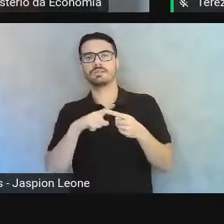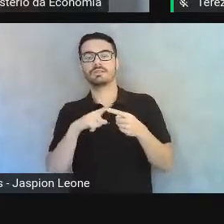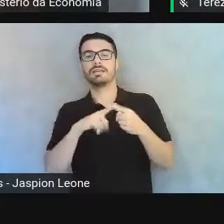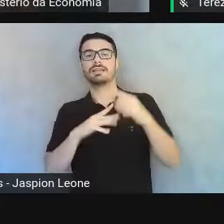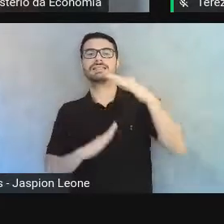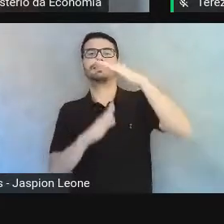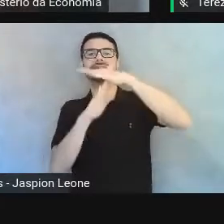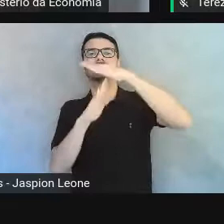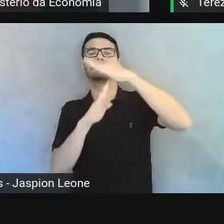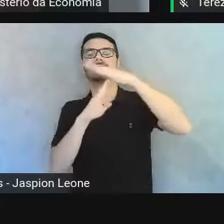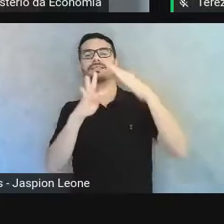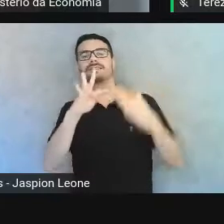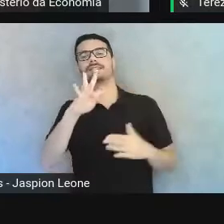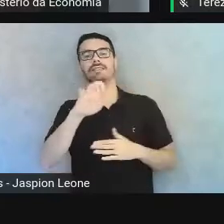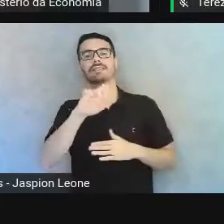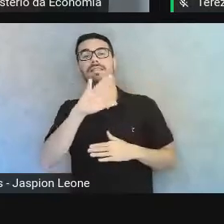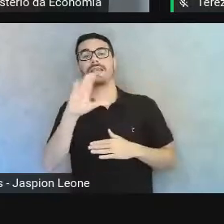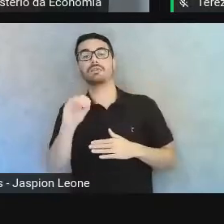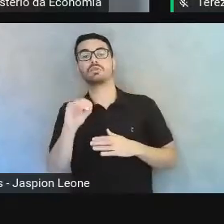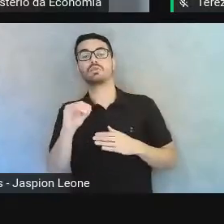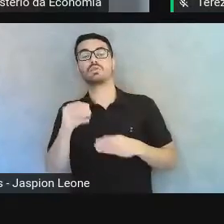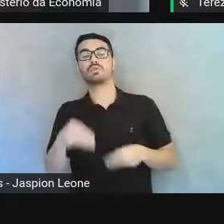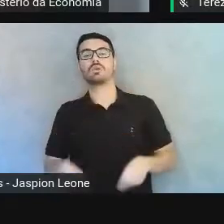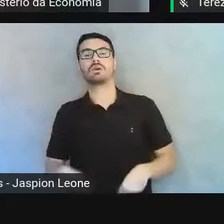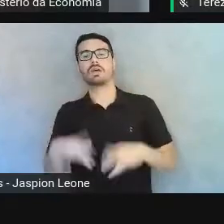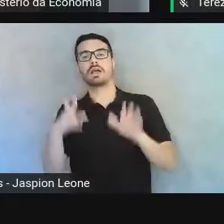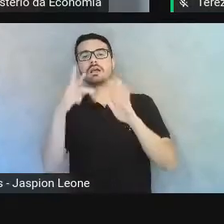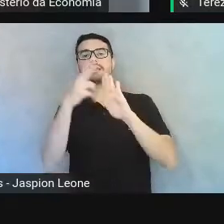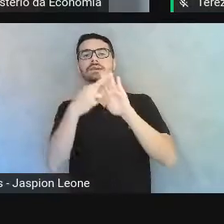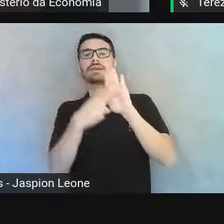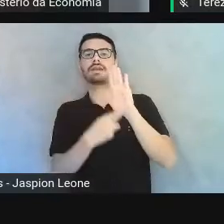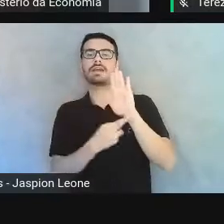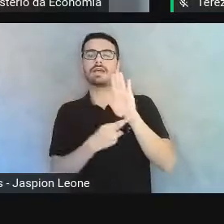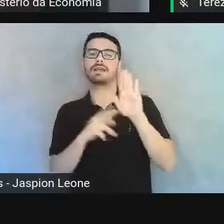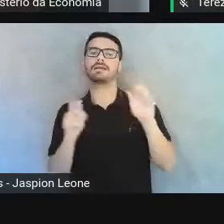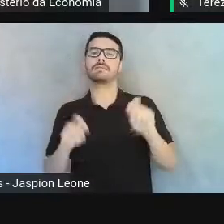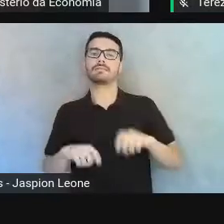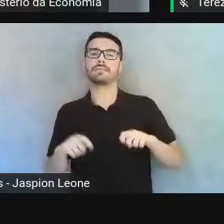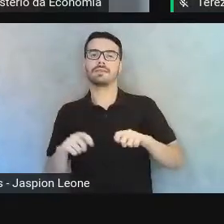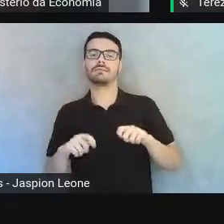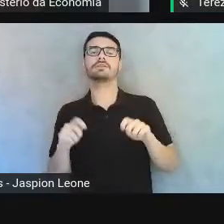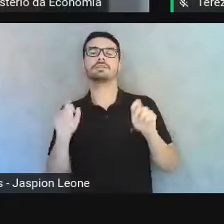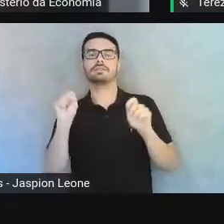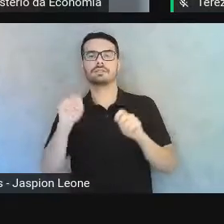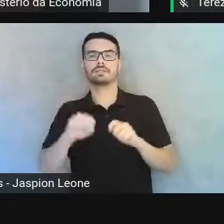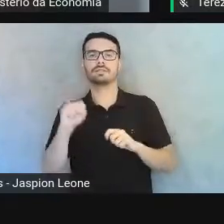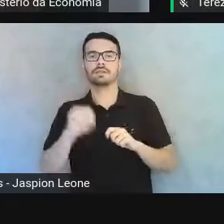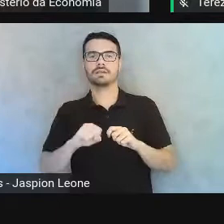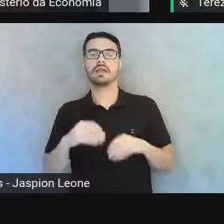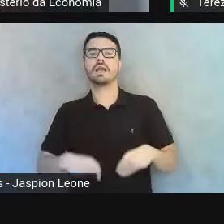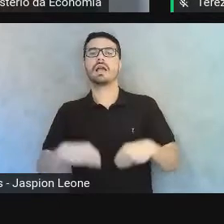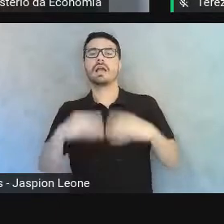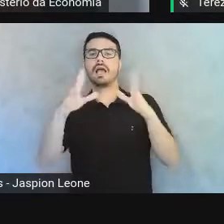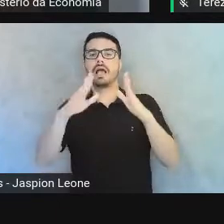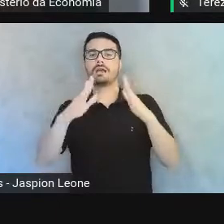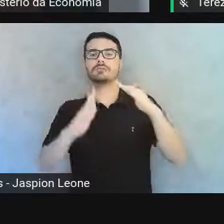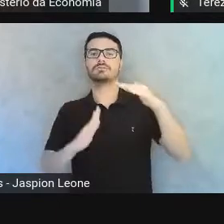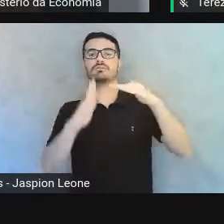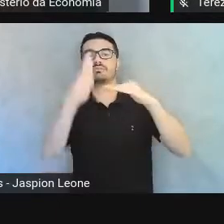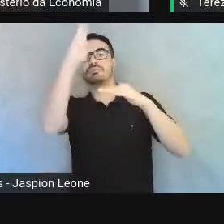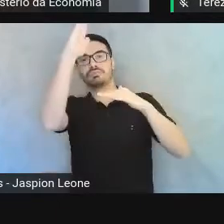gastos, né? É bom lembrar que a regra do teto de gastos permite, sim, que se gaste muito além do